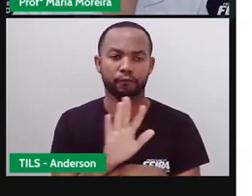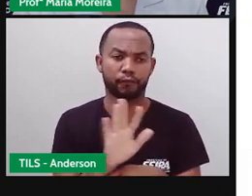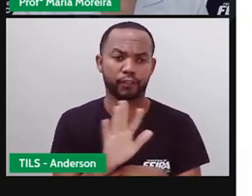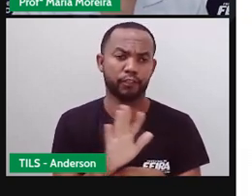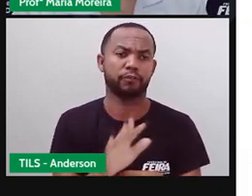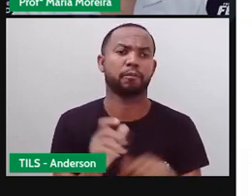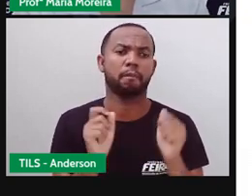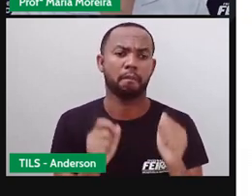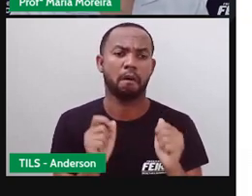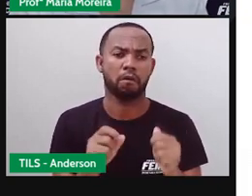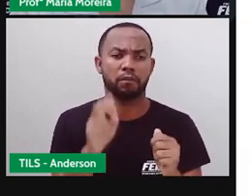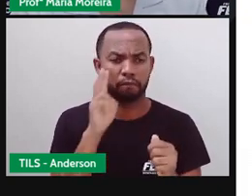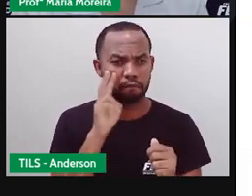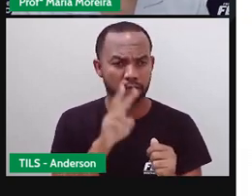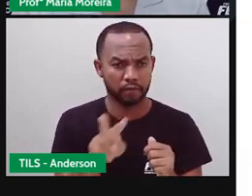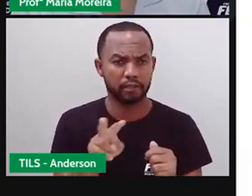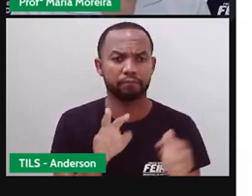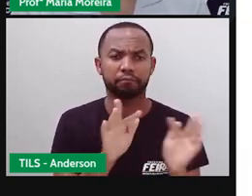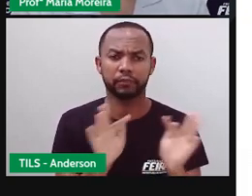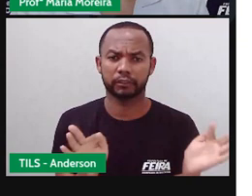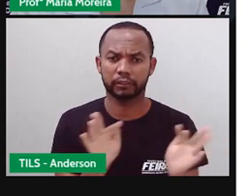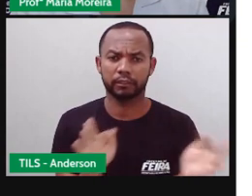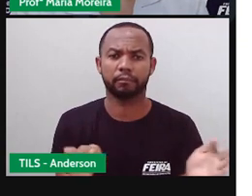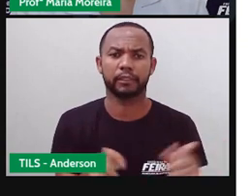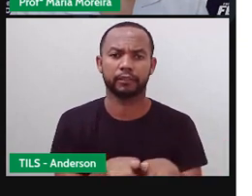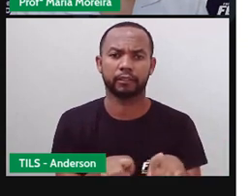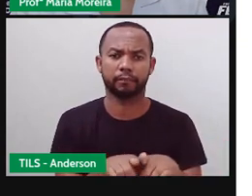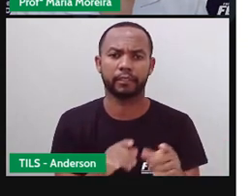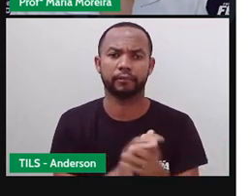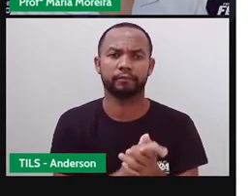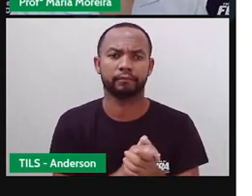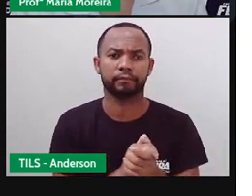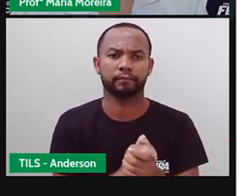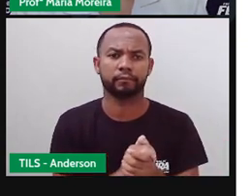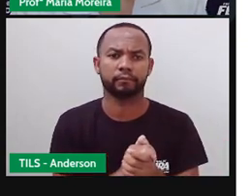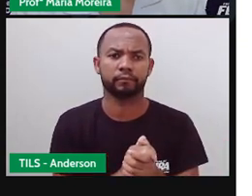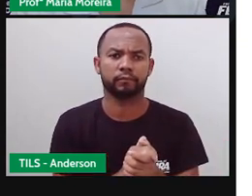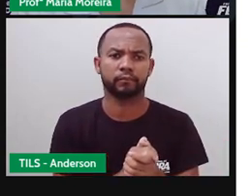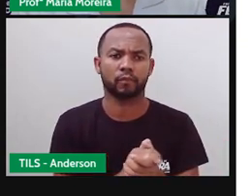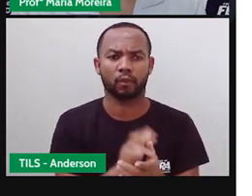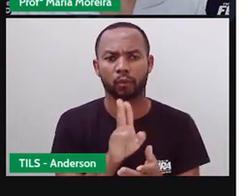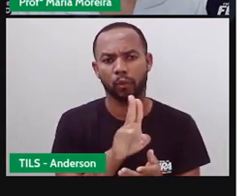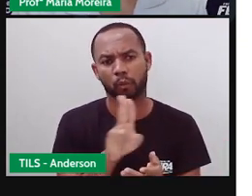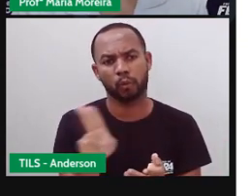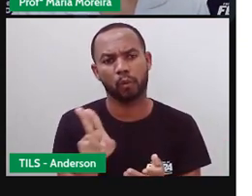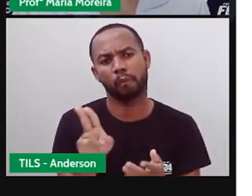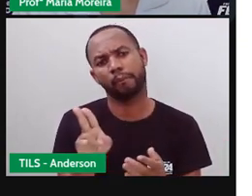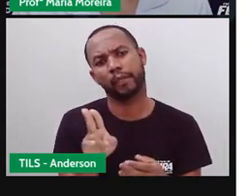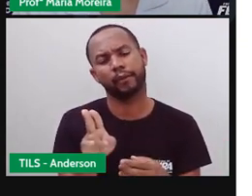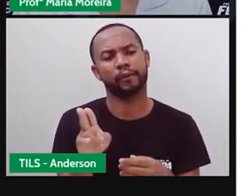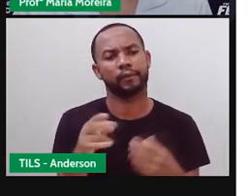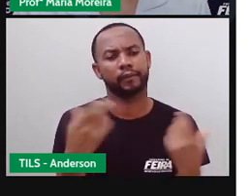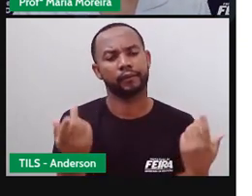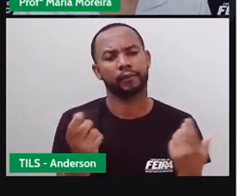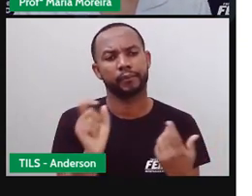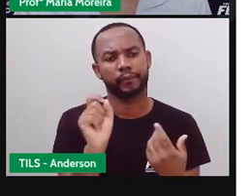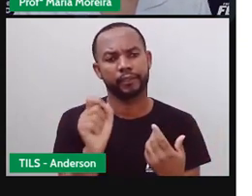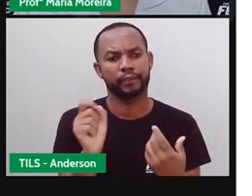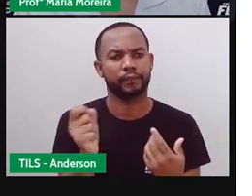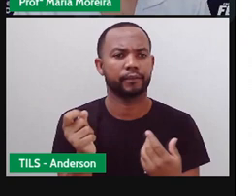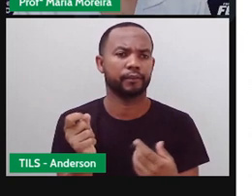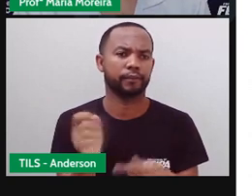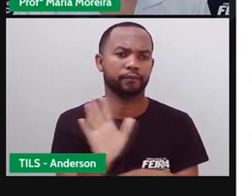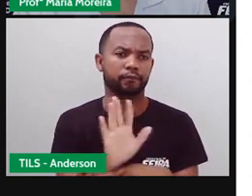assim mas é só ir lá no que é no canal lembrava e o número do vídeo é a prima mais sobre